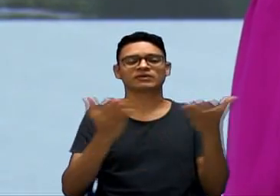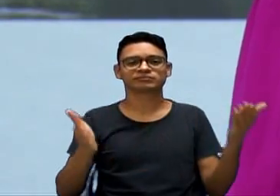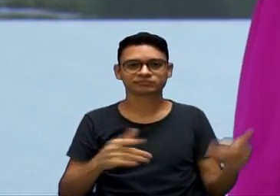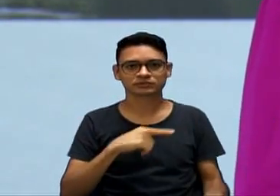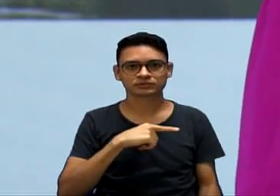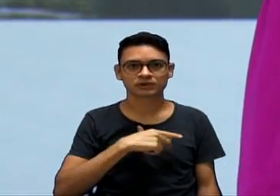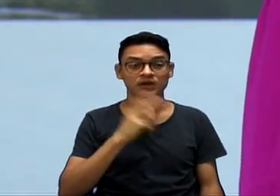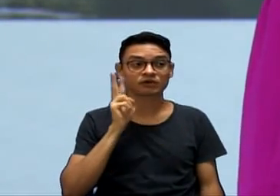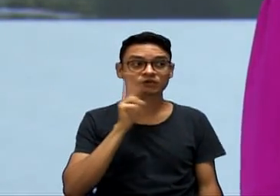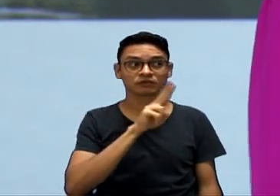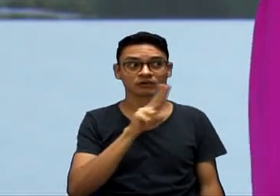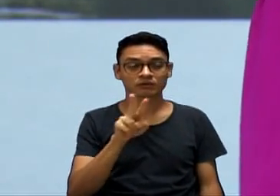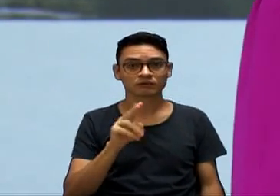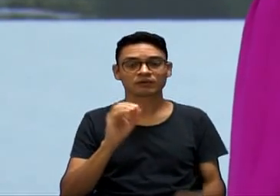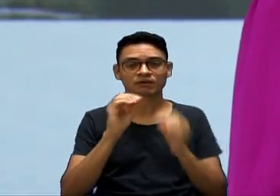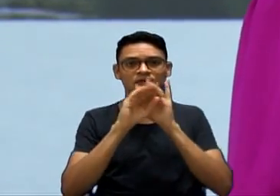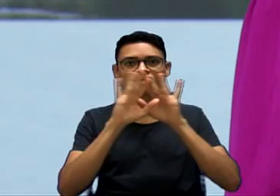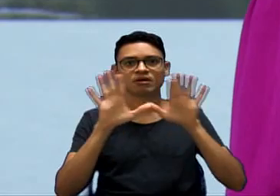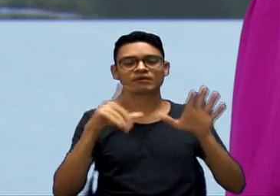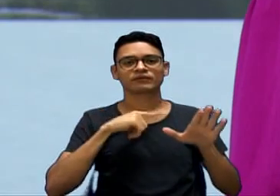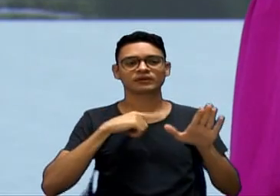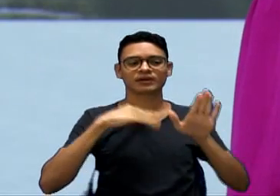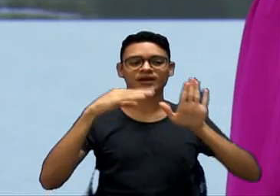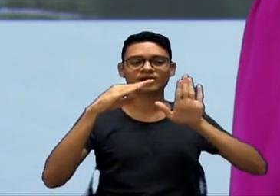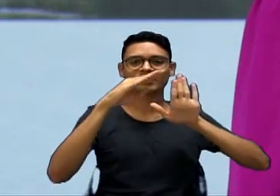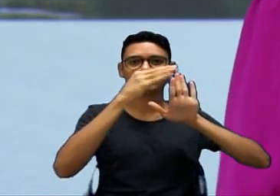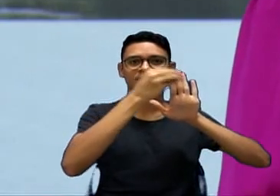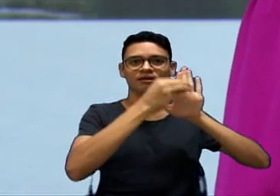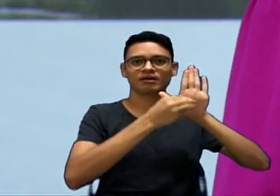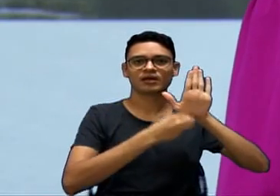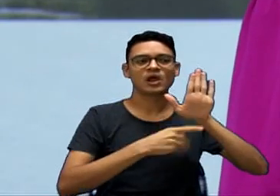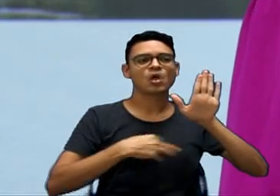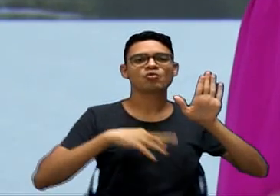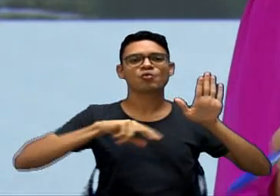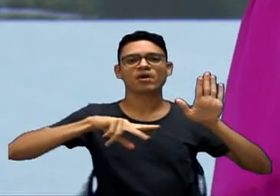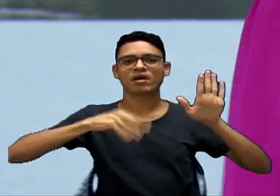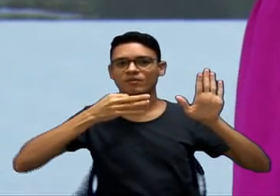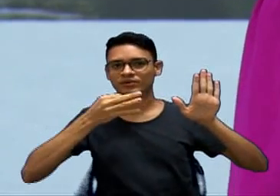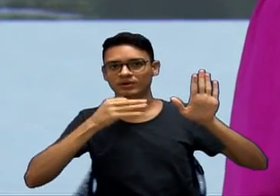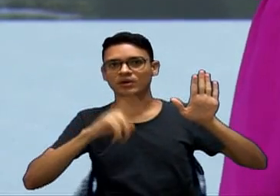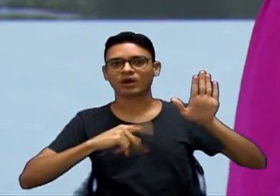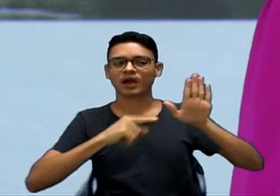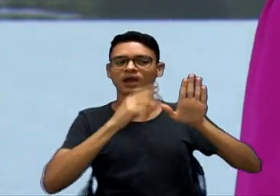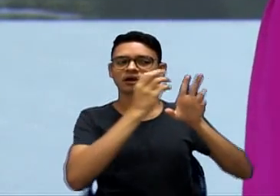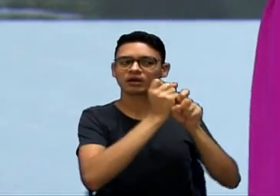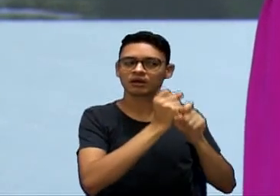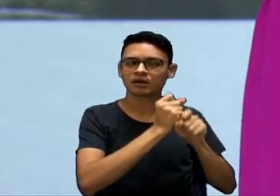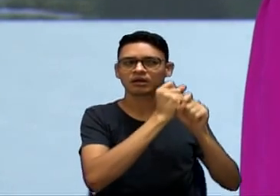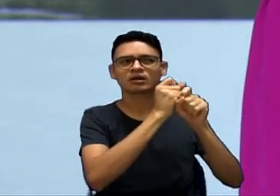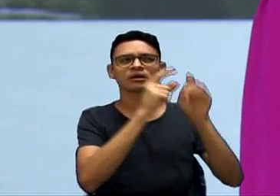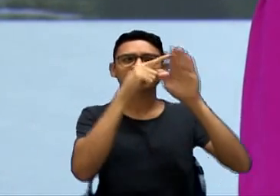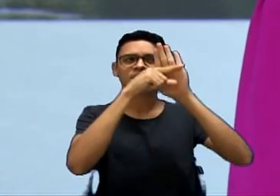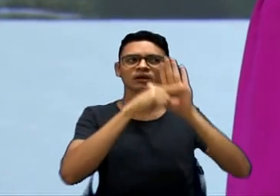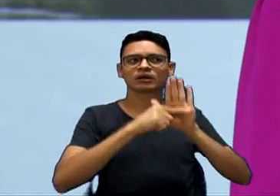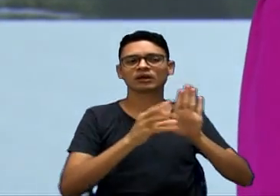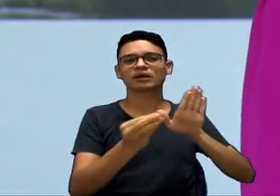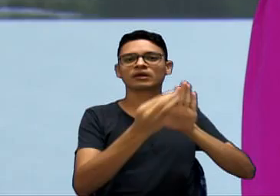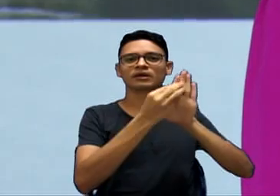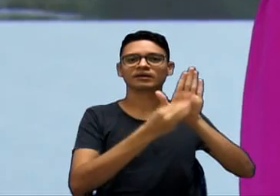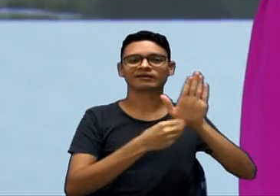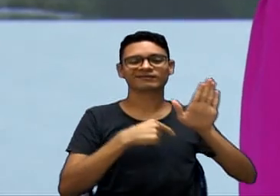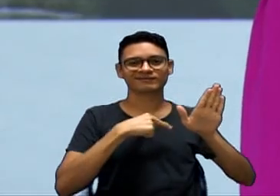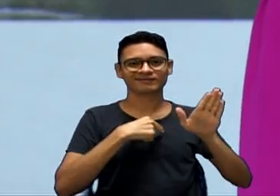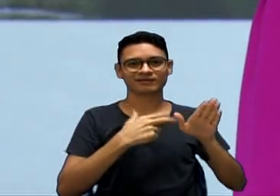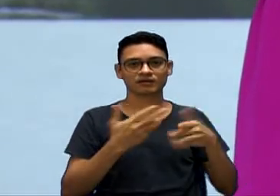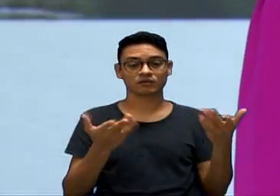visível, é dados estatísticos, não são achismos. Tanto é que eu citei, no